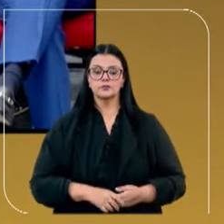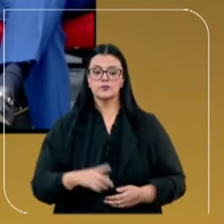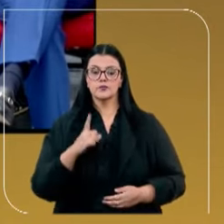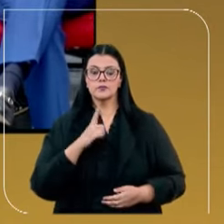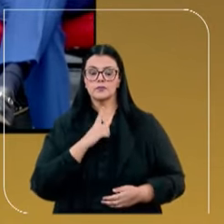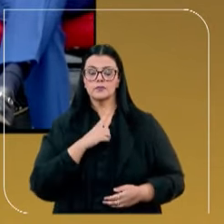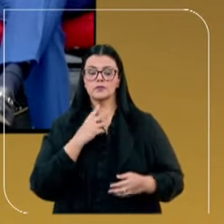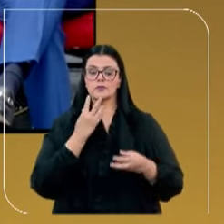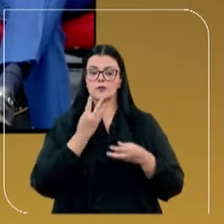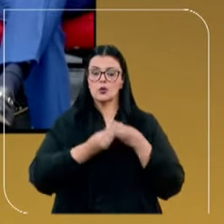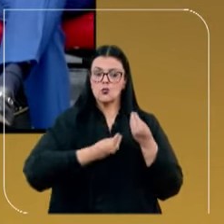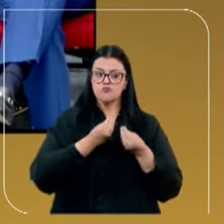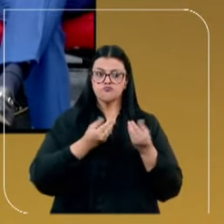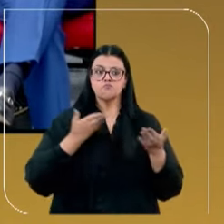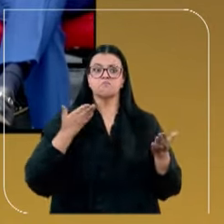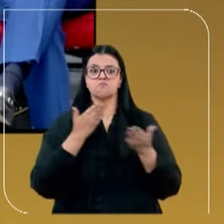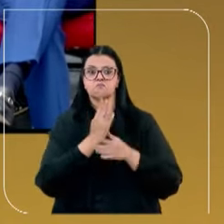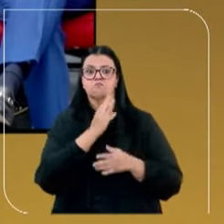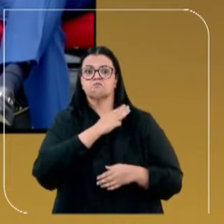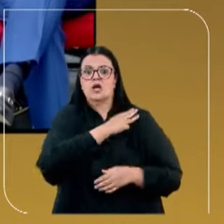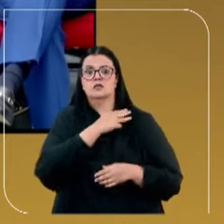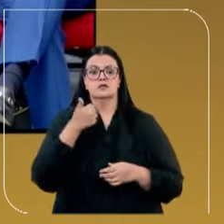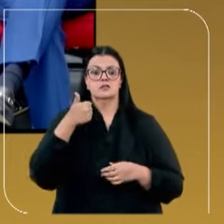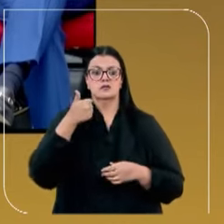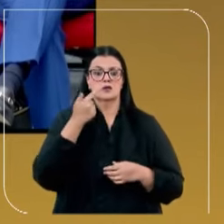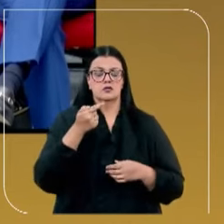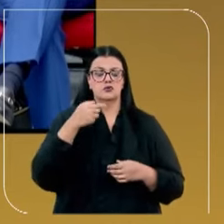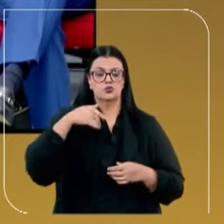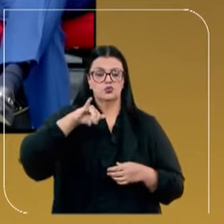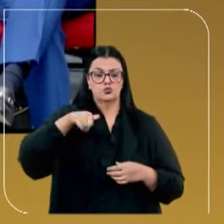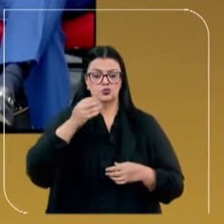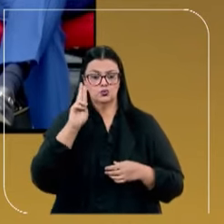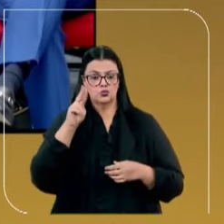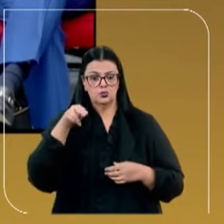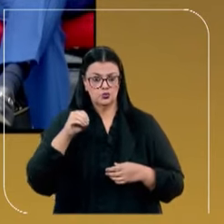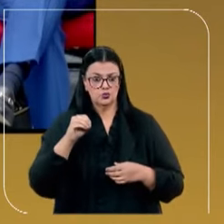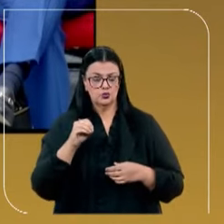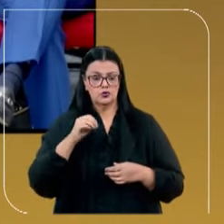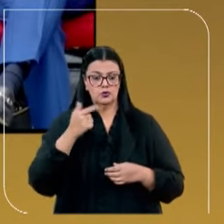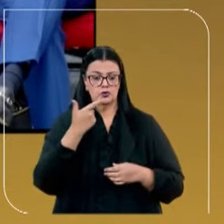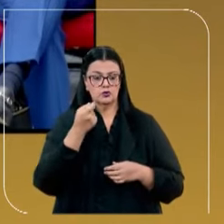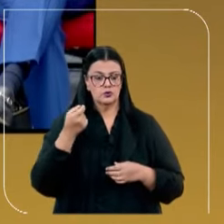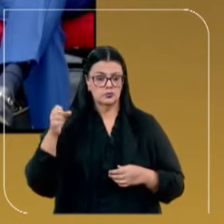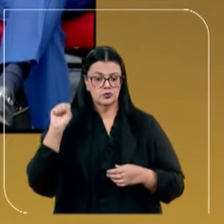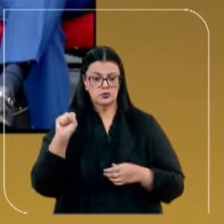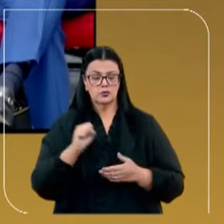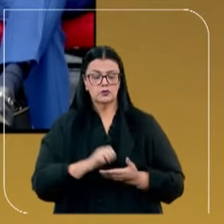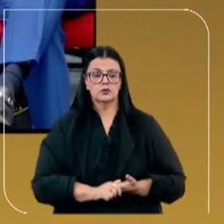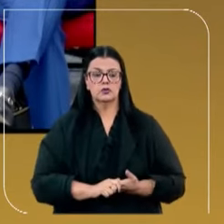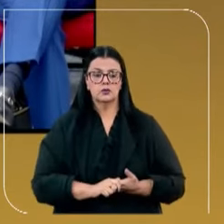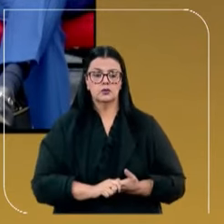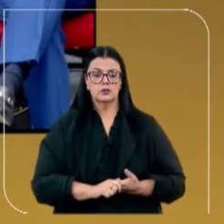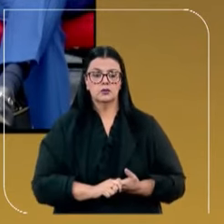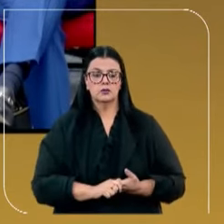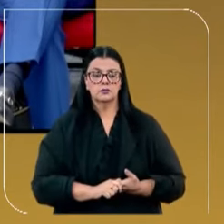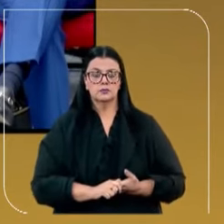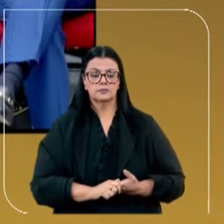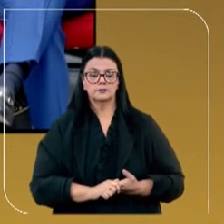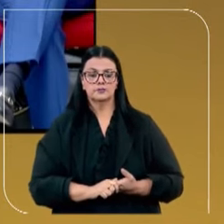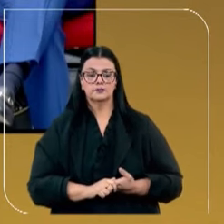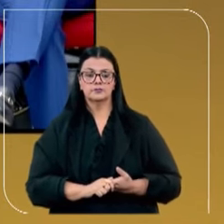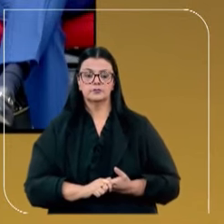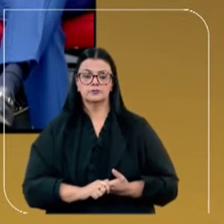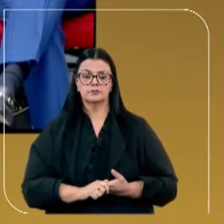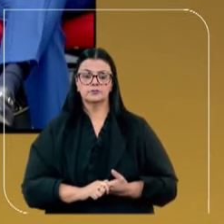naquele 17 de junho de 2008. No dia seguinte, dia 18, estávamos elegendo a primeira lista tríplice, que foi encabeçada